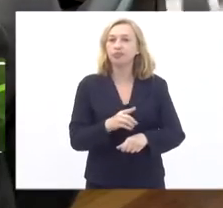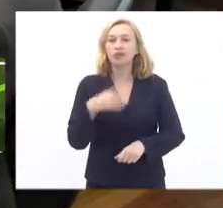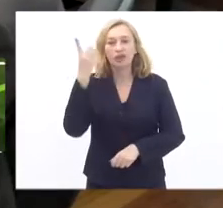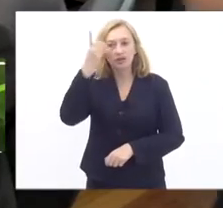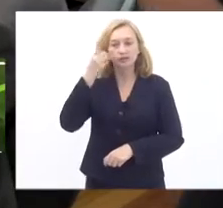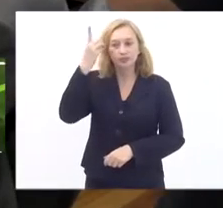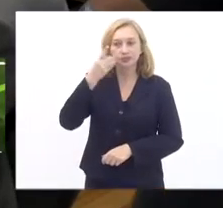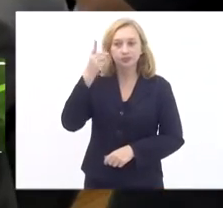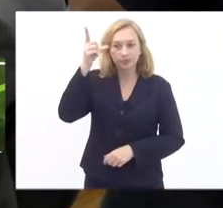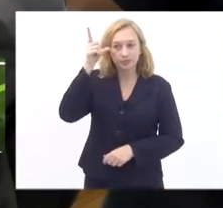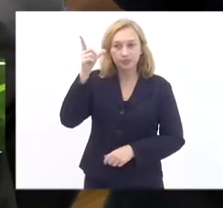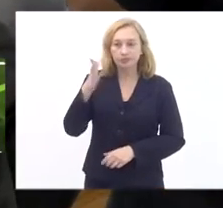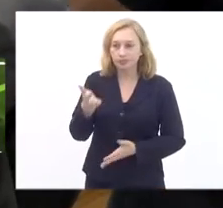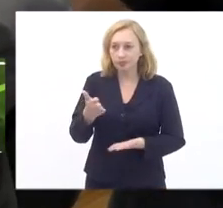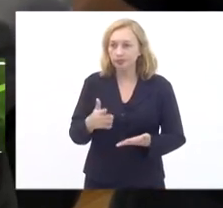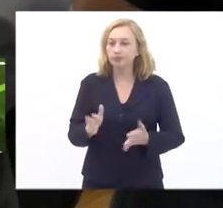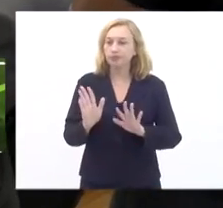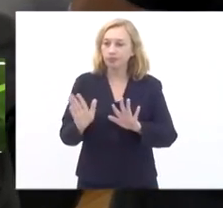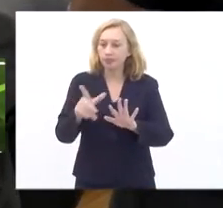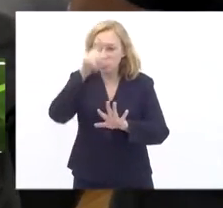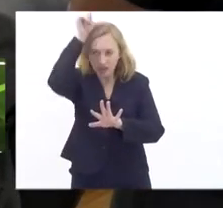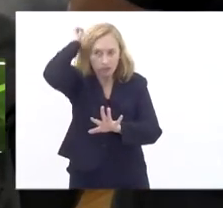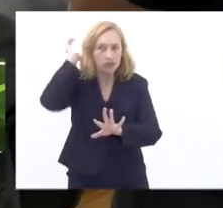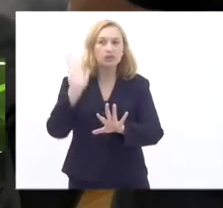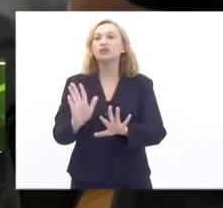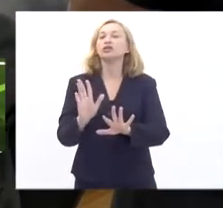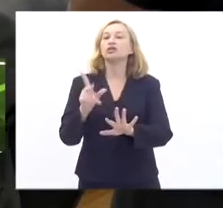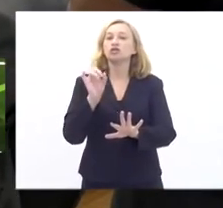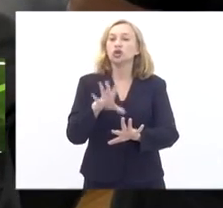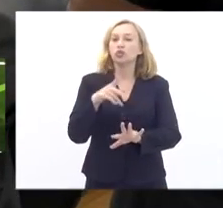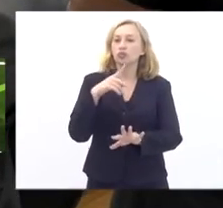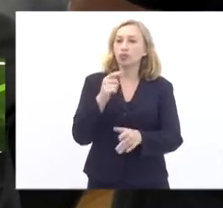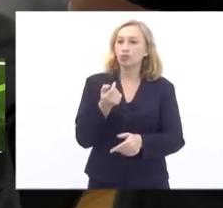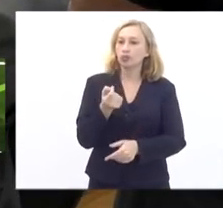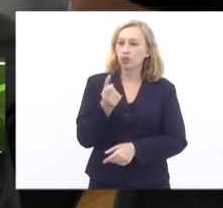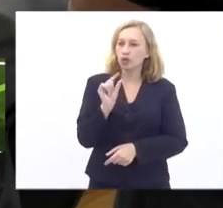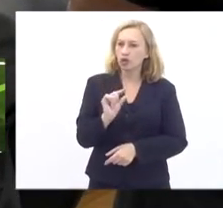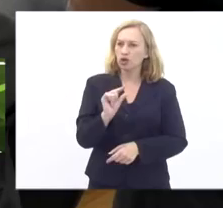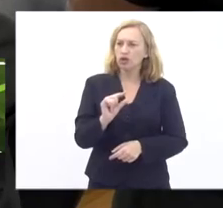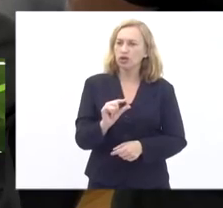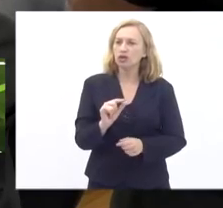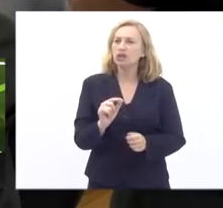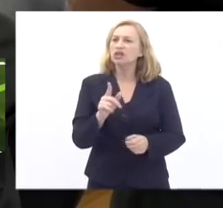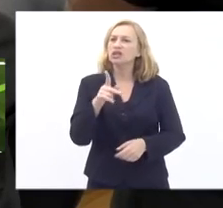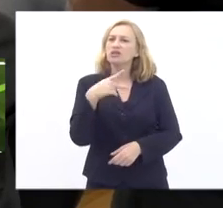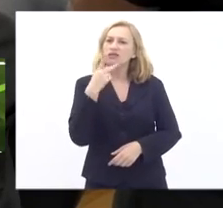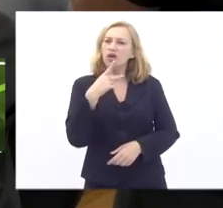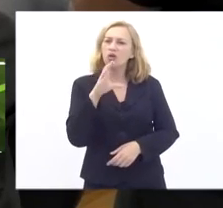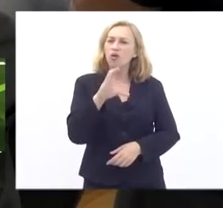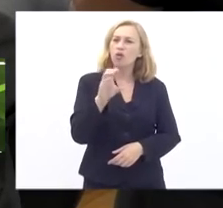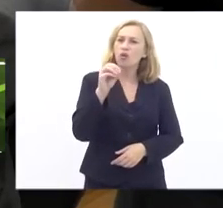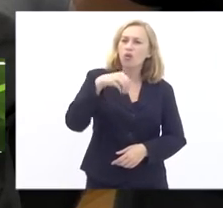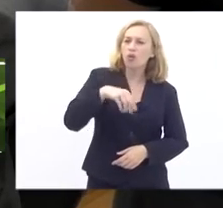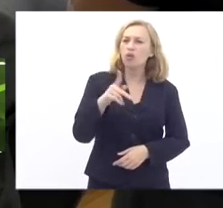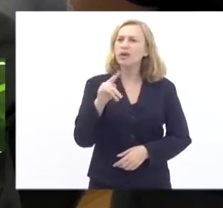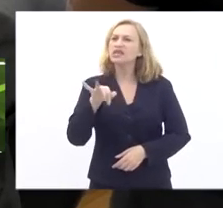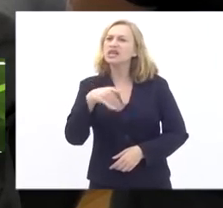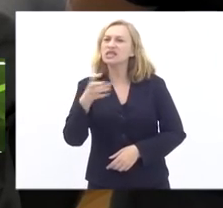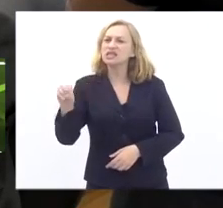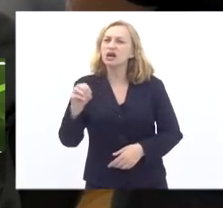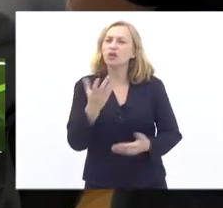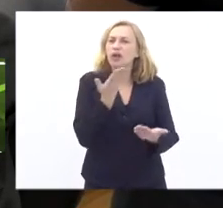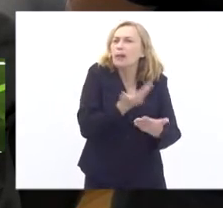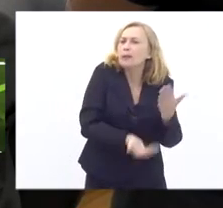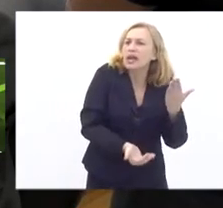só mais um questionamento ao representante da Supervia. Você fala essa compensação, da perda, no